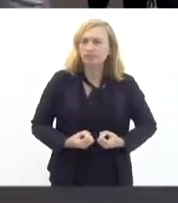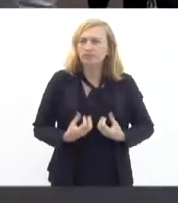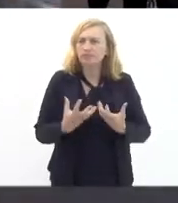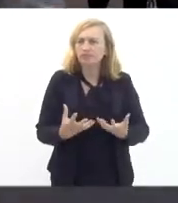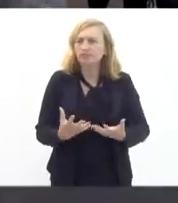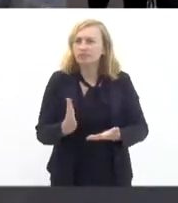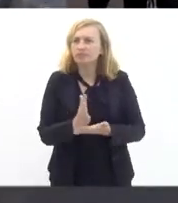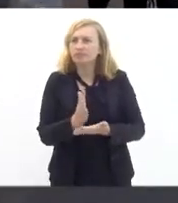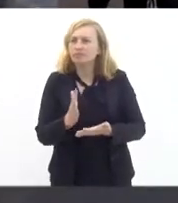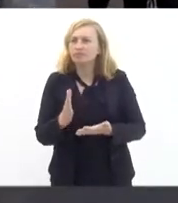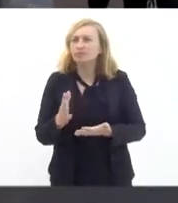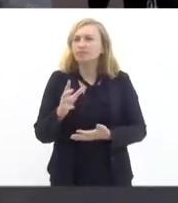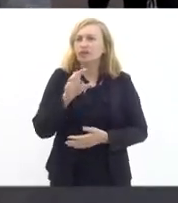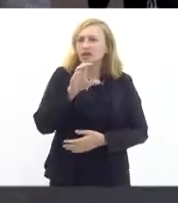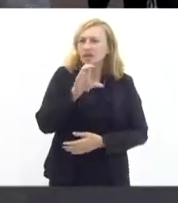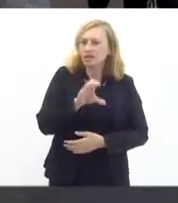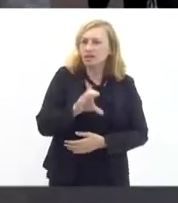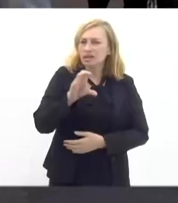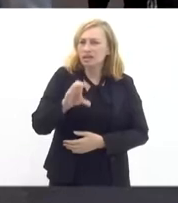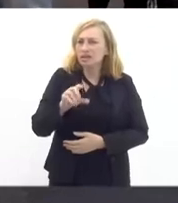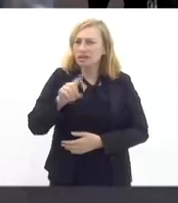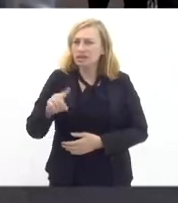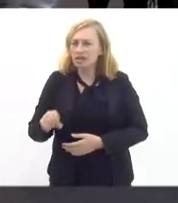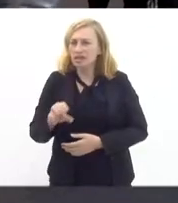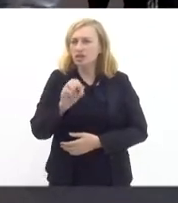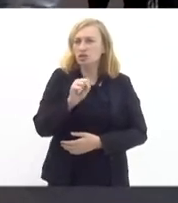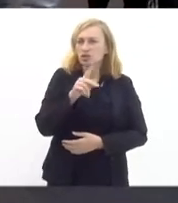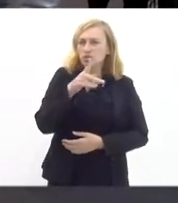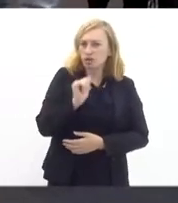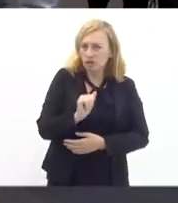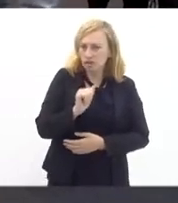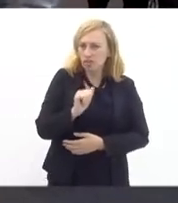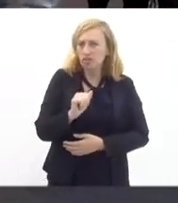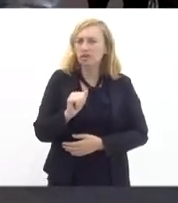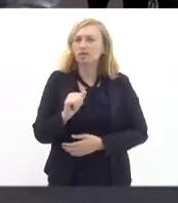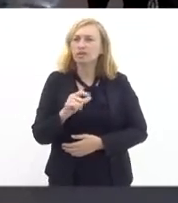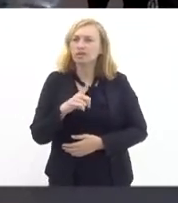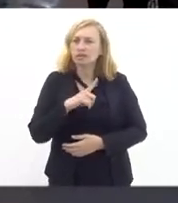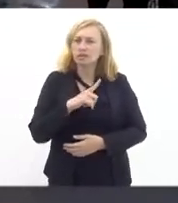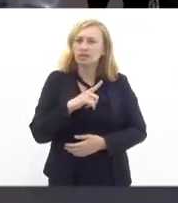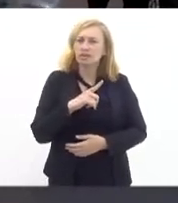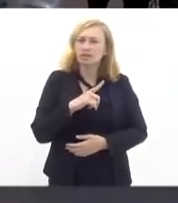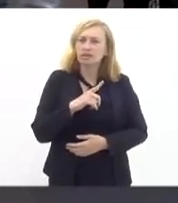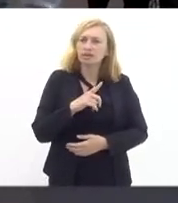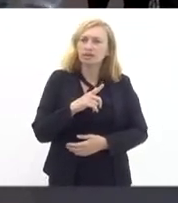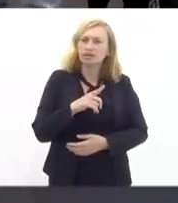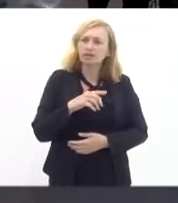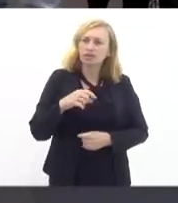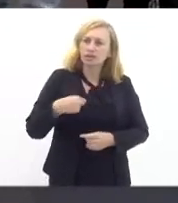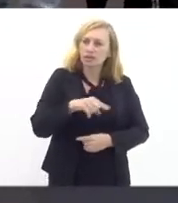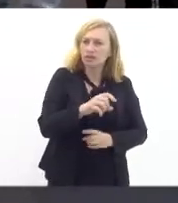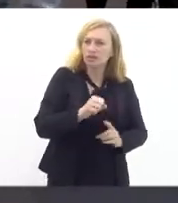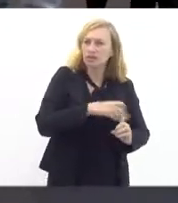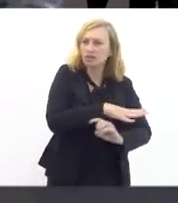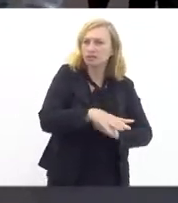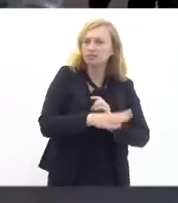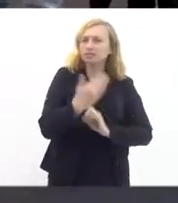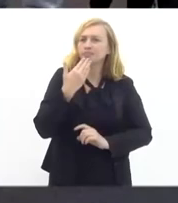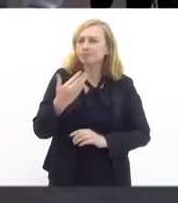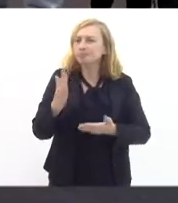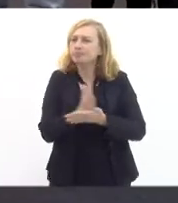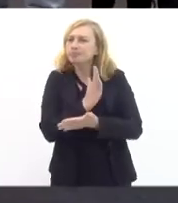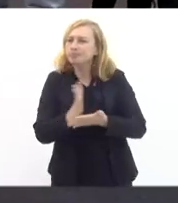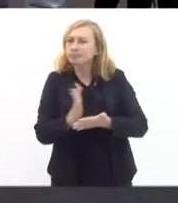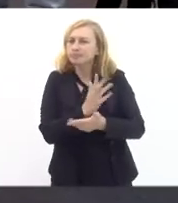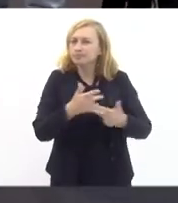animais do CCZ, da SUIPA, do Instituto Jorge Vates, para a gente levar à sociedade. Eu já pedi várias vezes,